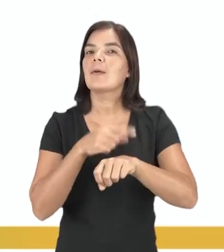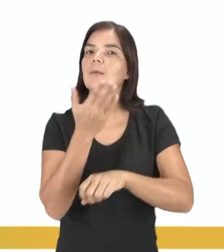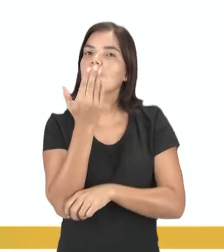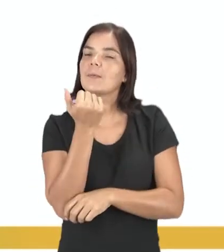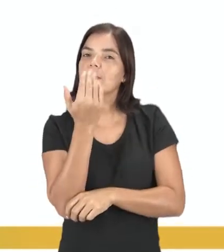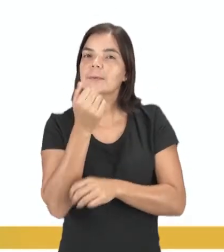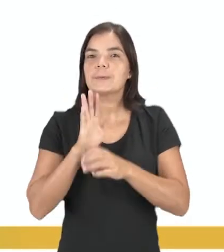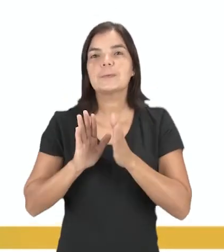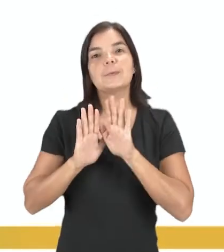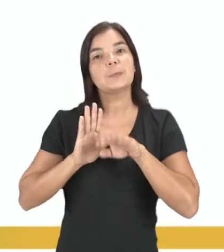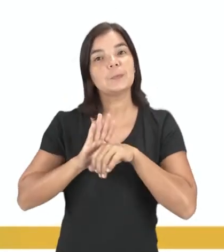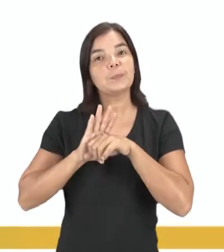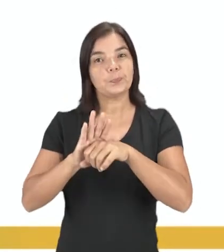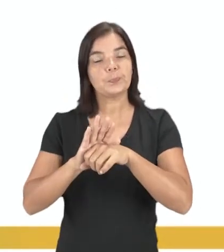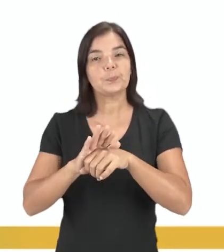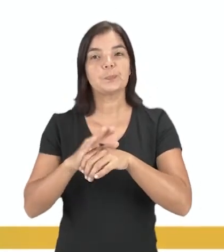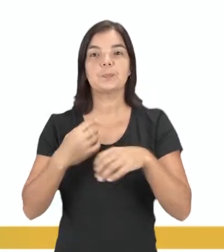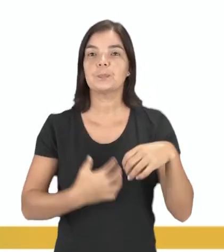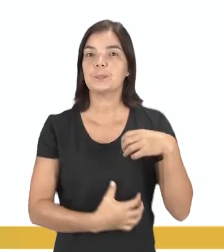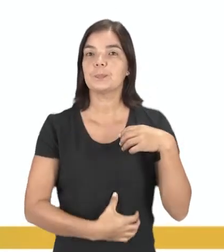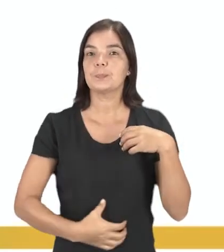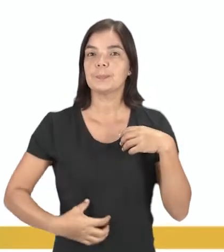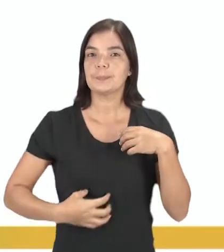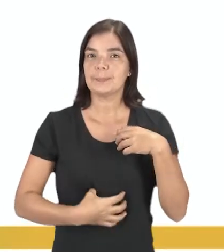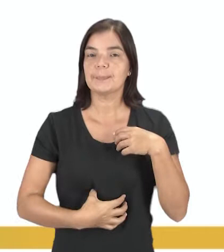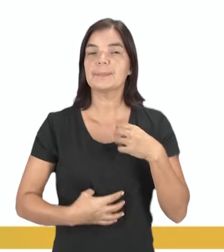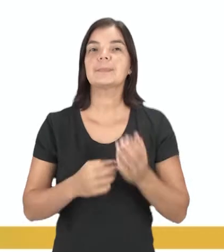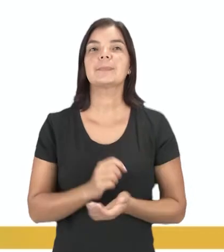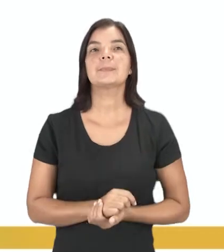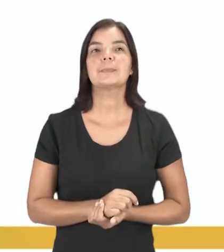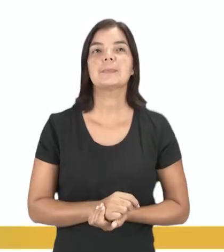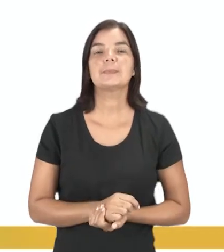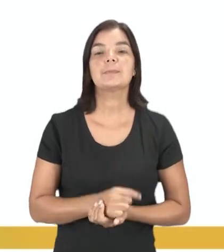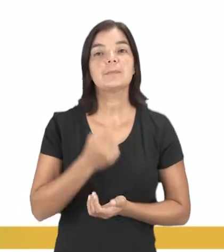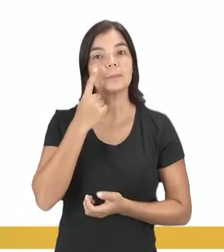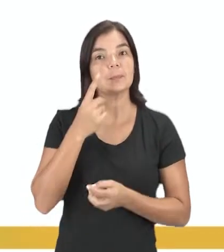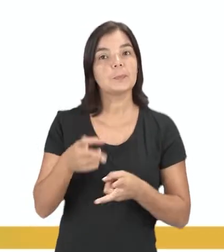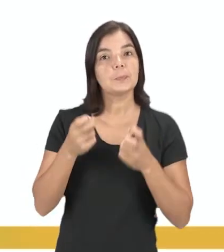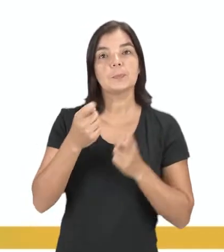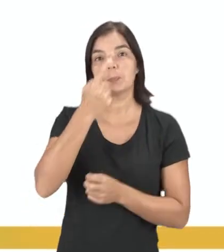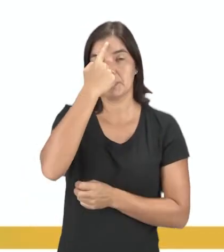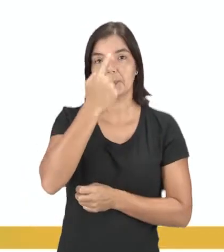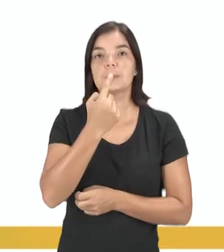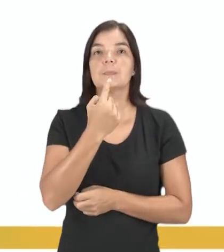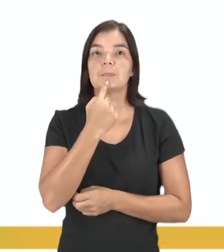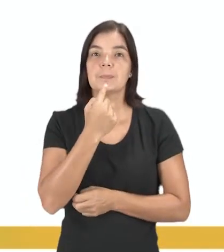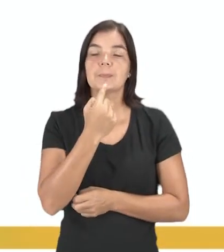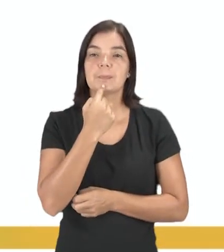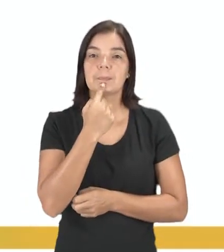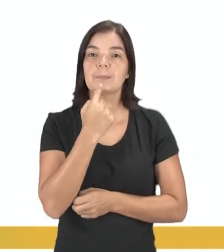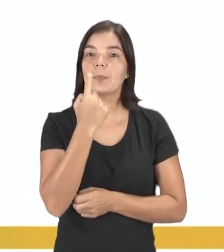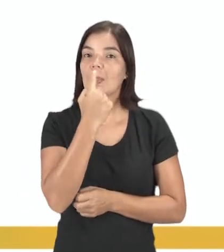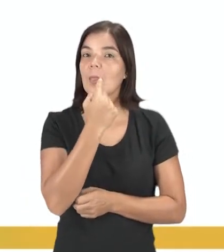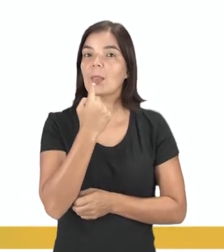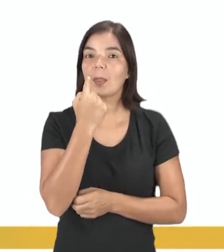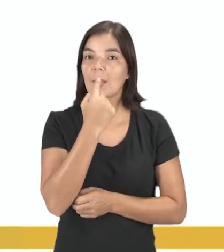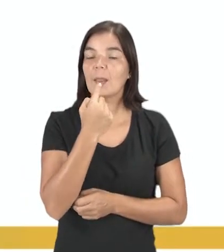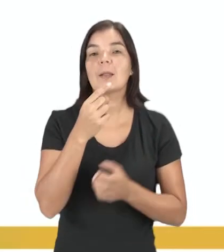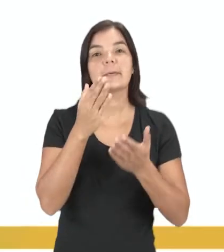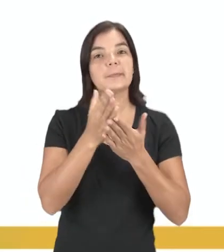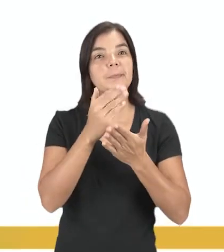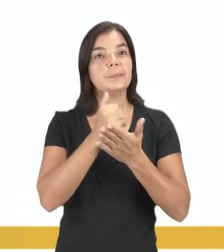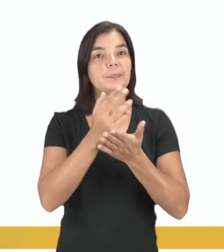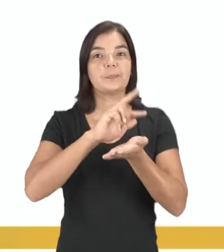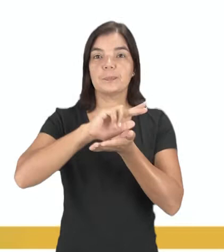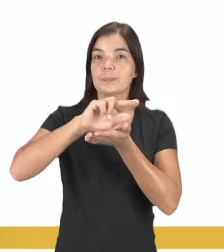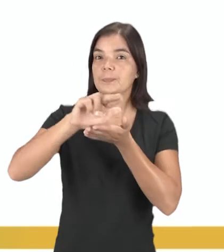o alimento para o seu estômago. Então, nós podemos ver nessa imagem que a língua ela está dividida